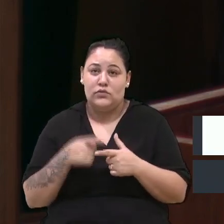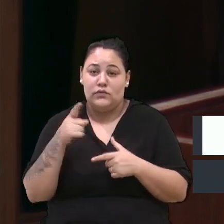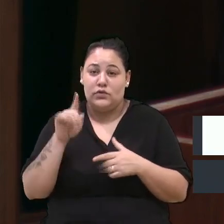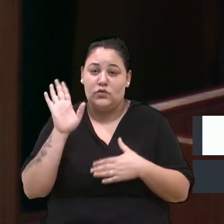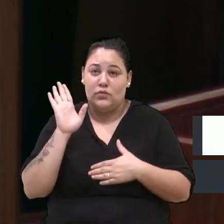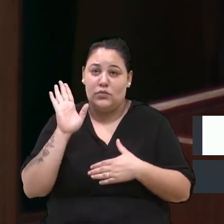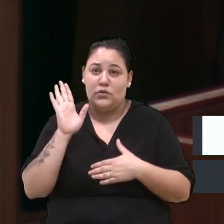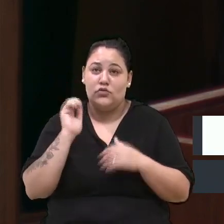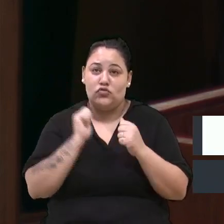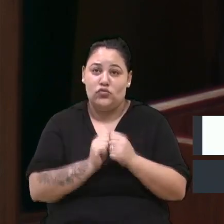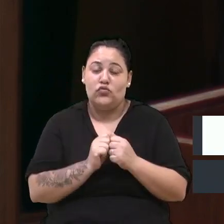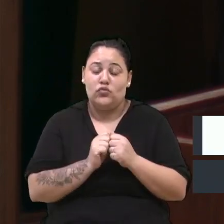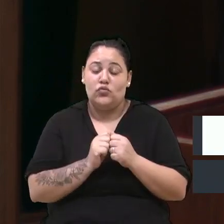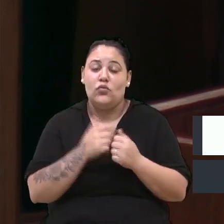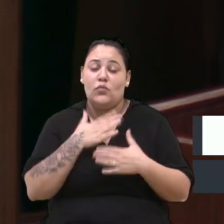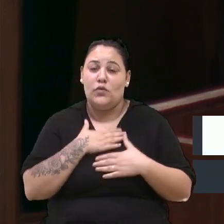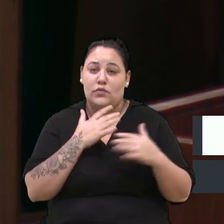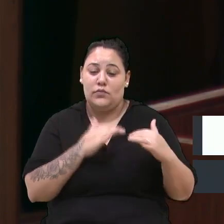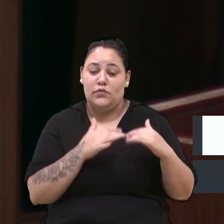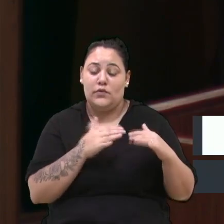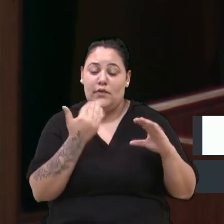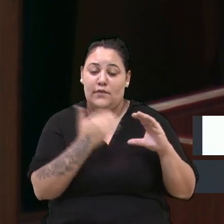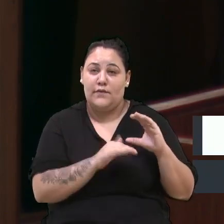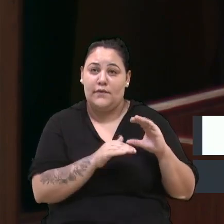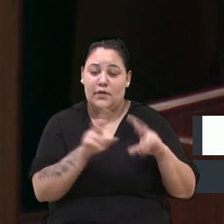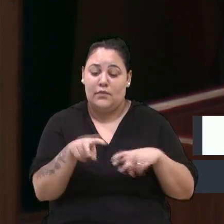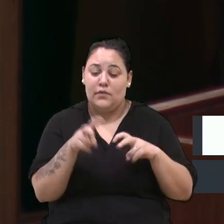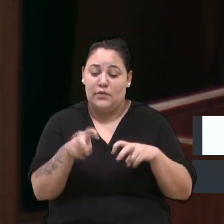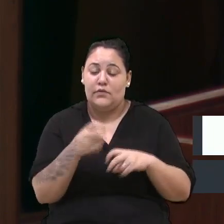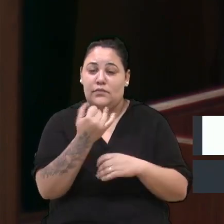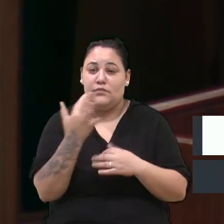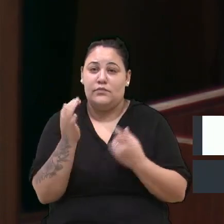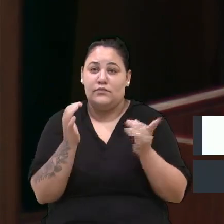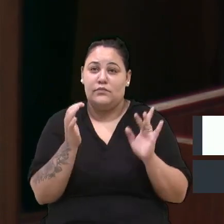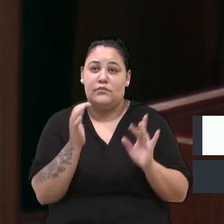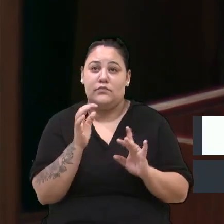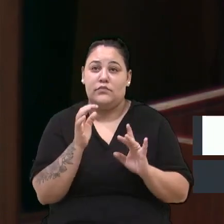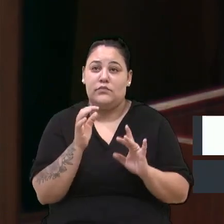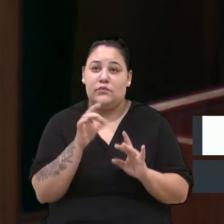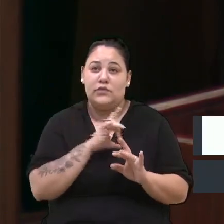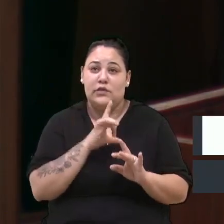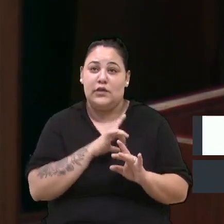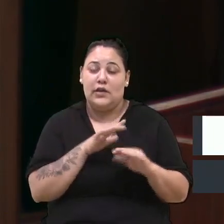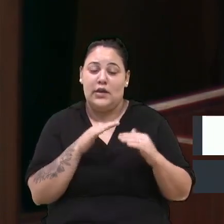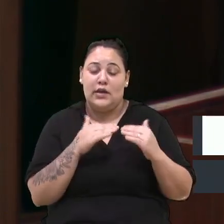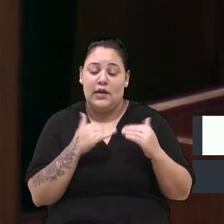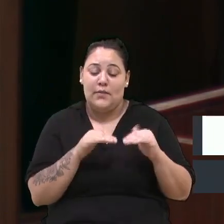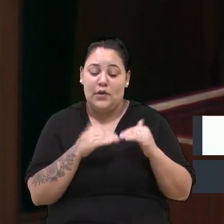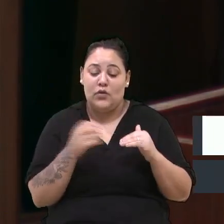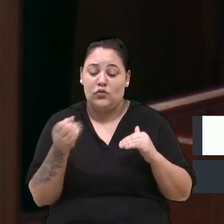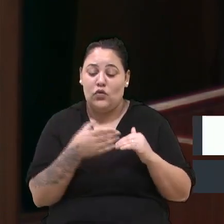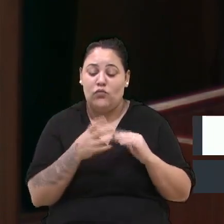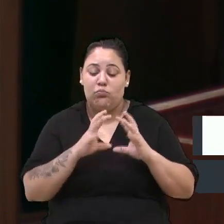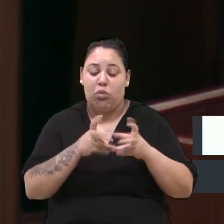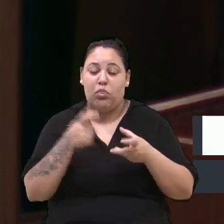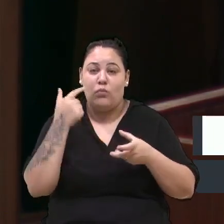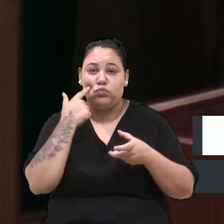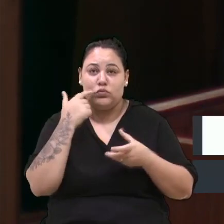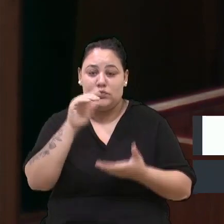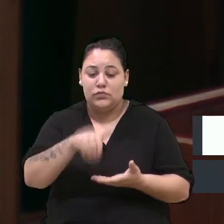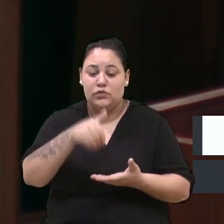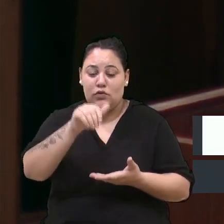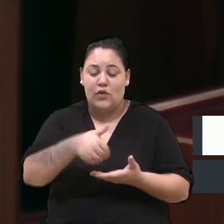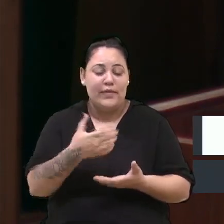comigo de mandar máquinas para a Fazenda Souza, máquinas novas. Hoje ela tem caminhão novo, tem patrola nova e tem